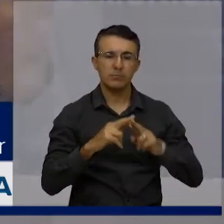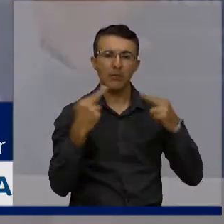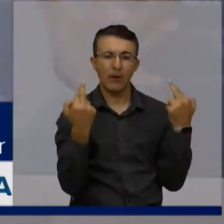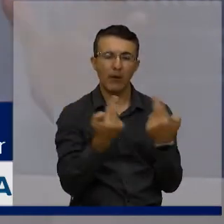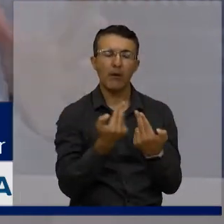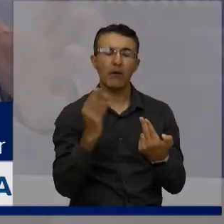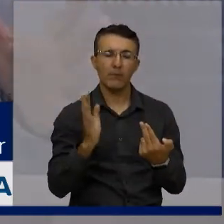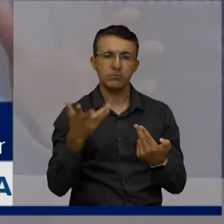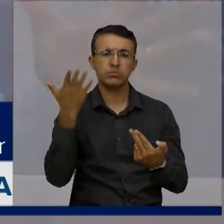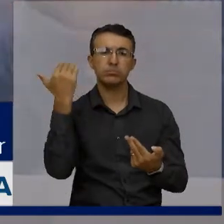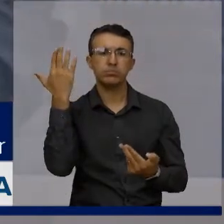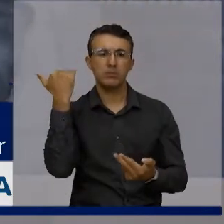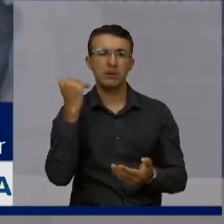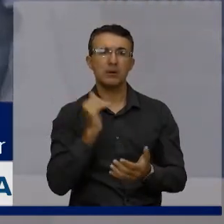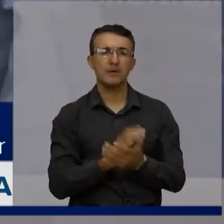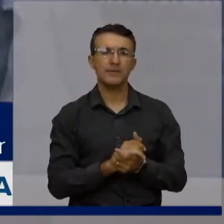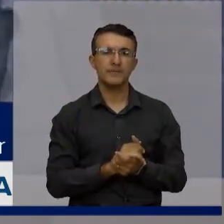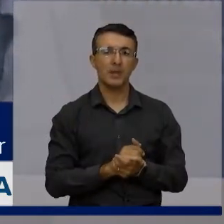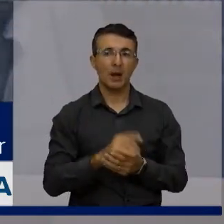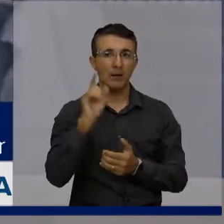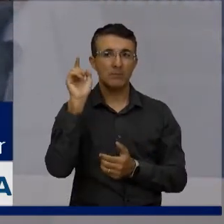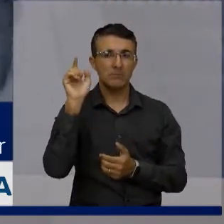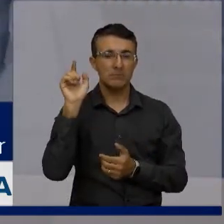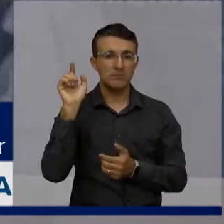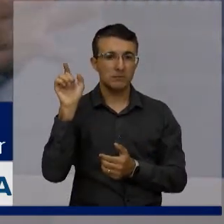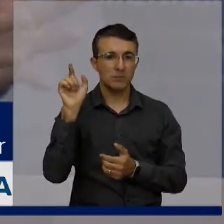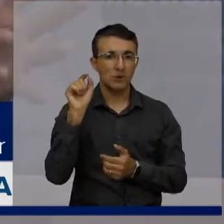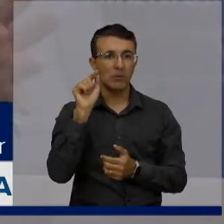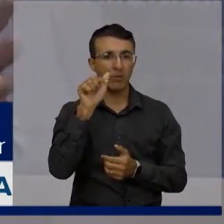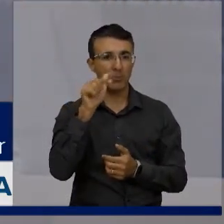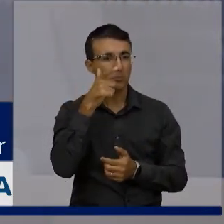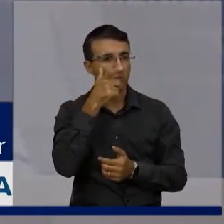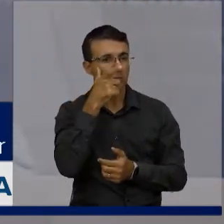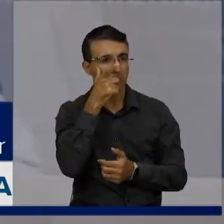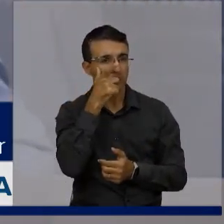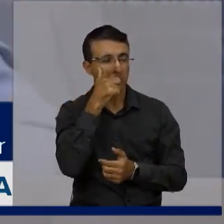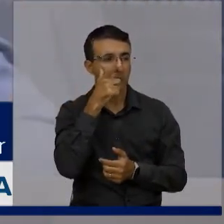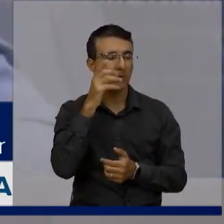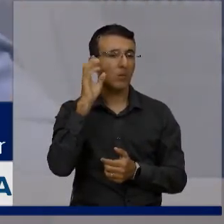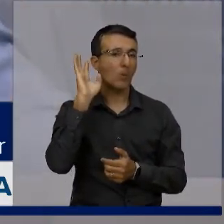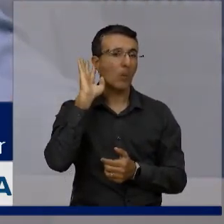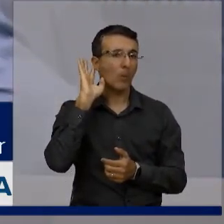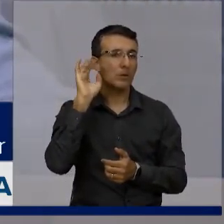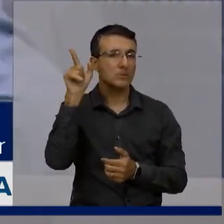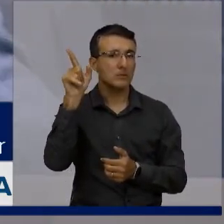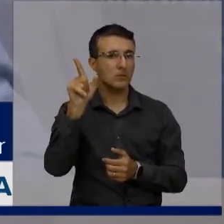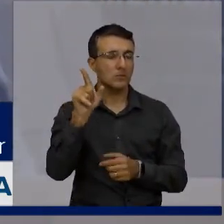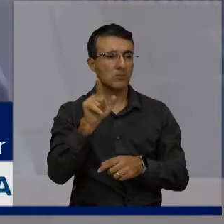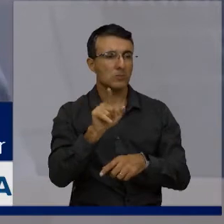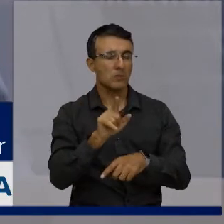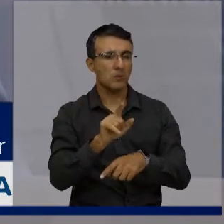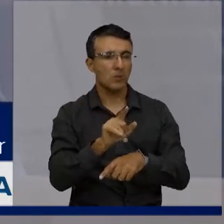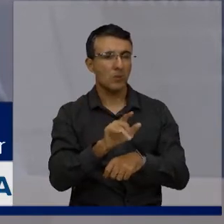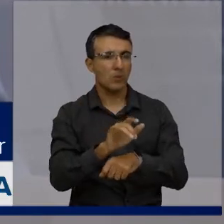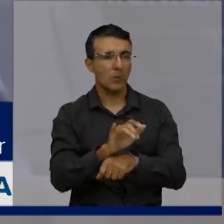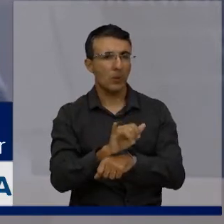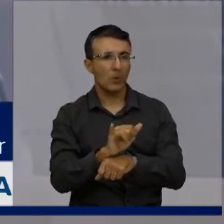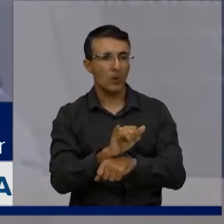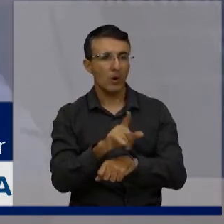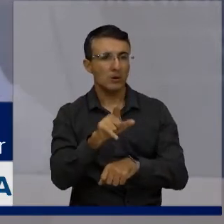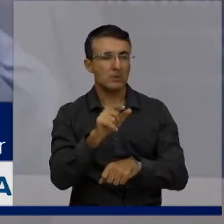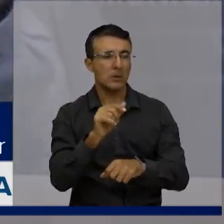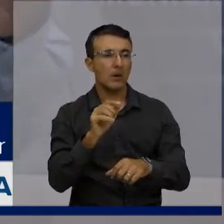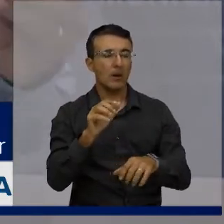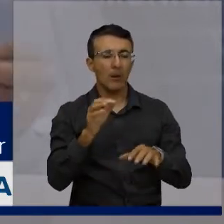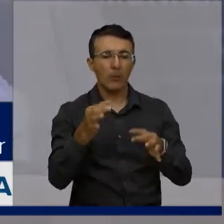ou seja, isso que vocês viram e ouviram no vídeo é exatamente Dr. Osiris Silva,